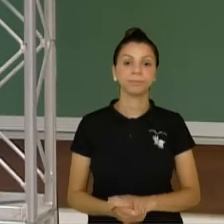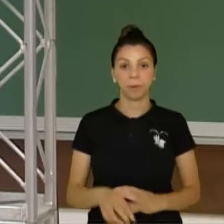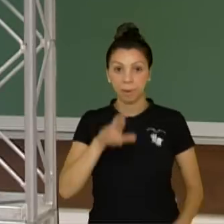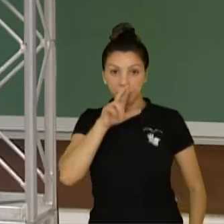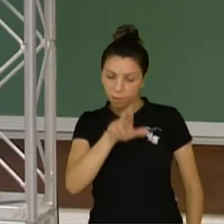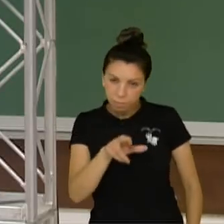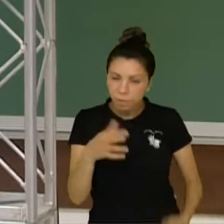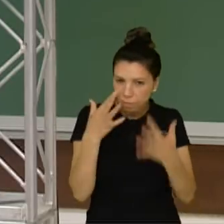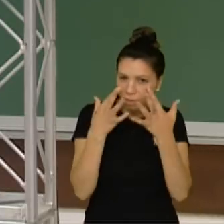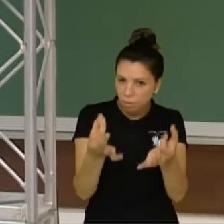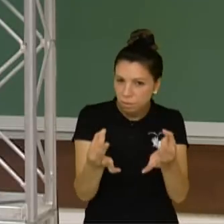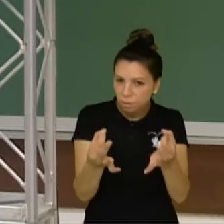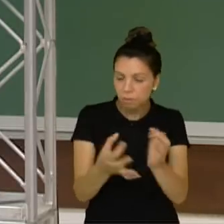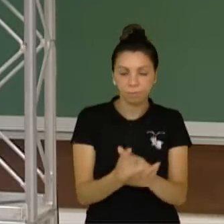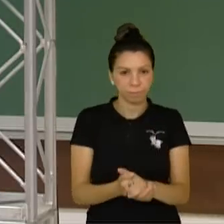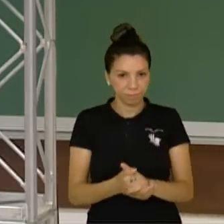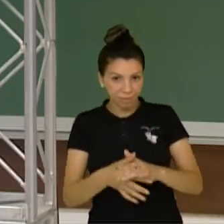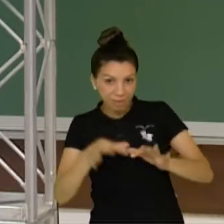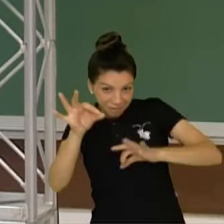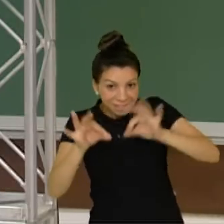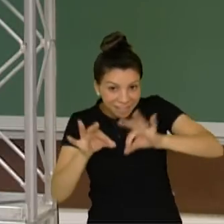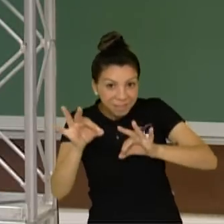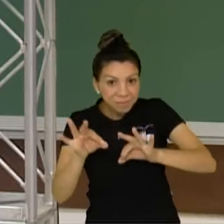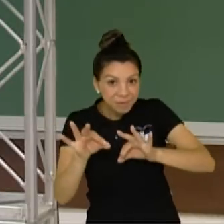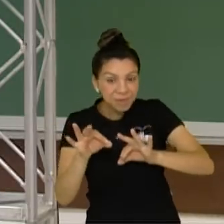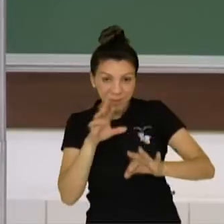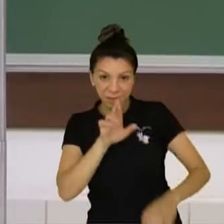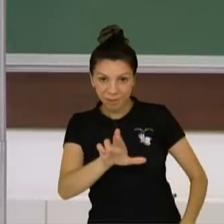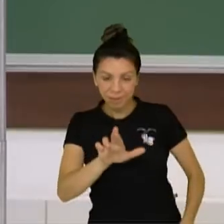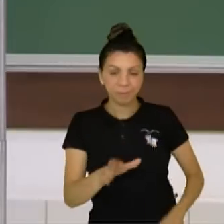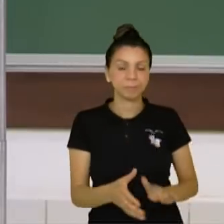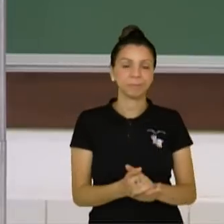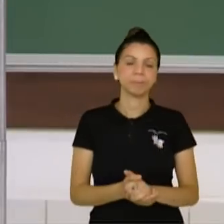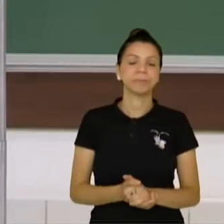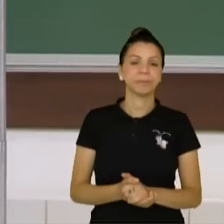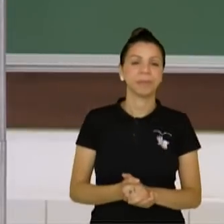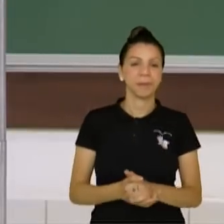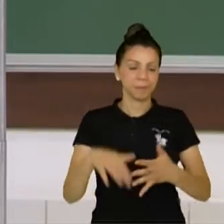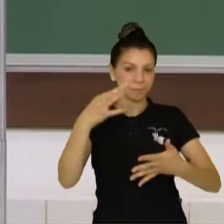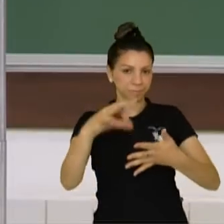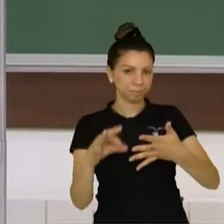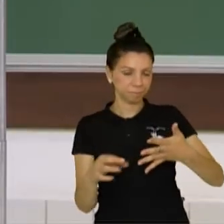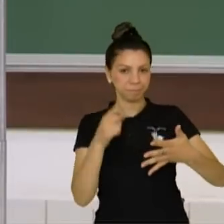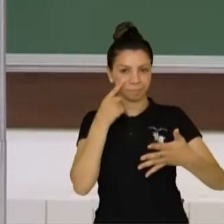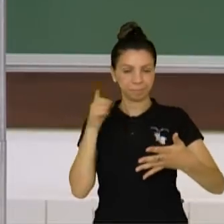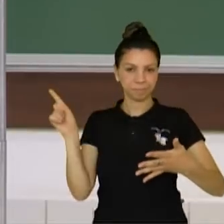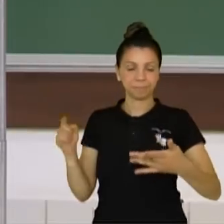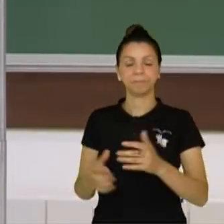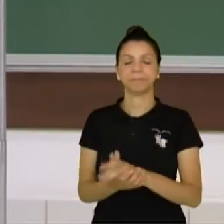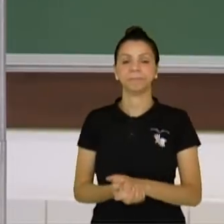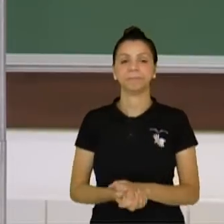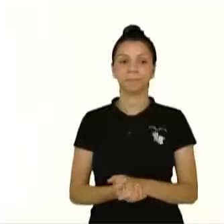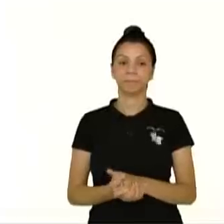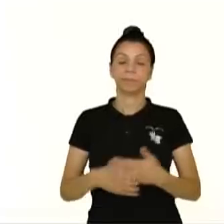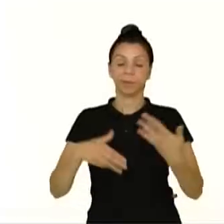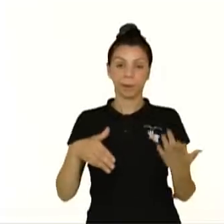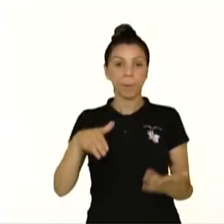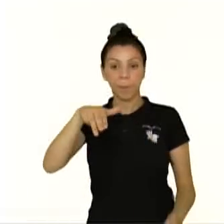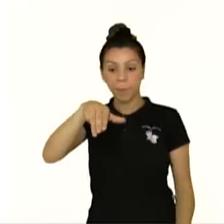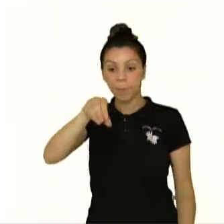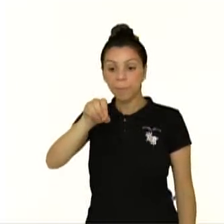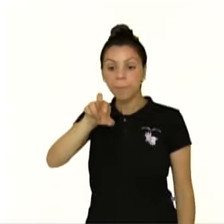Respondeu com atenção, caprichou na resposta, então vamos corrigir agora. O fato de Morgan